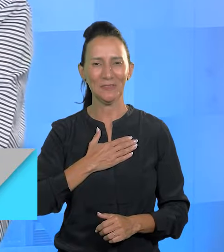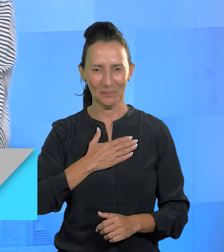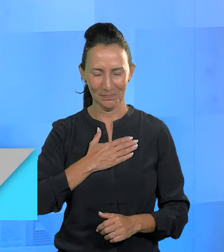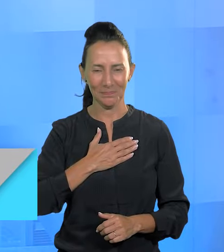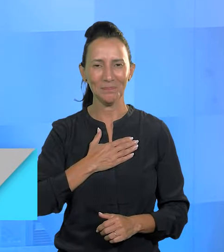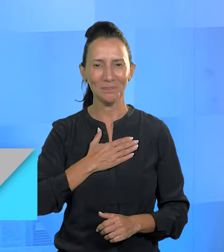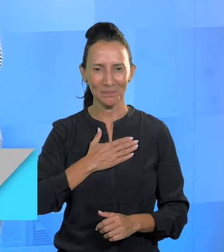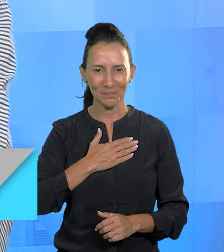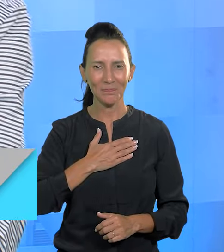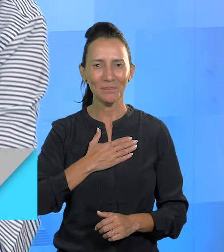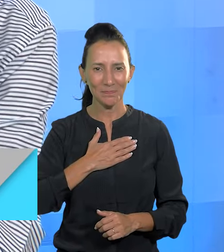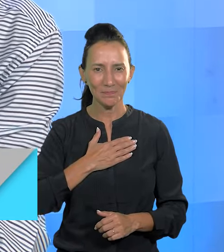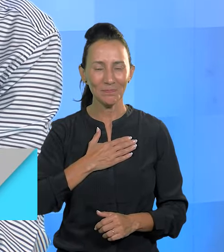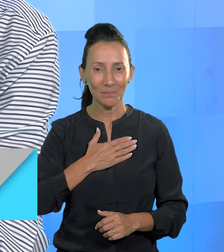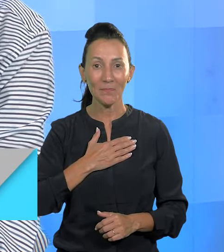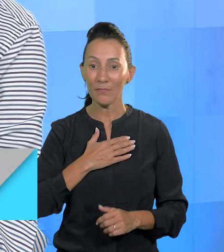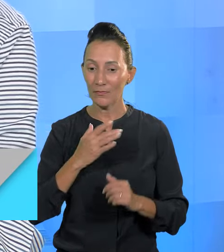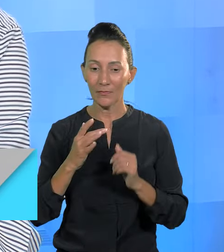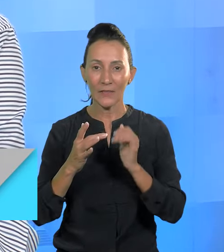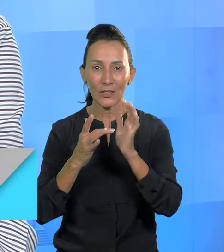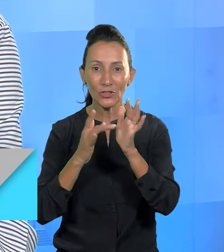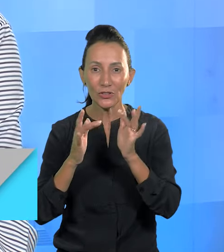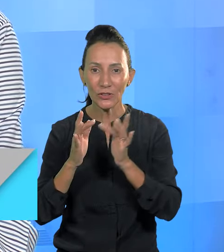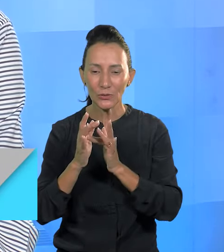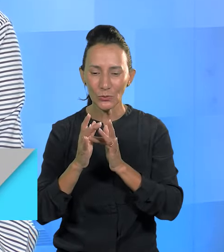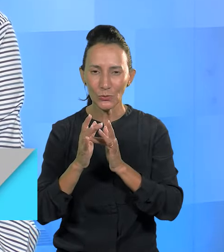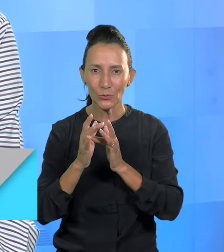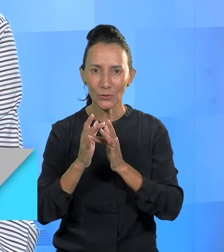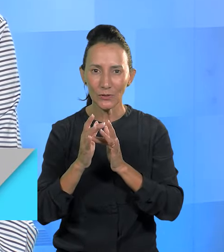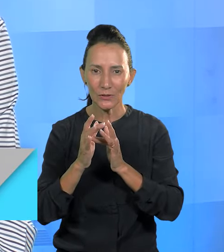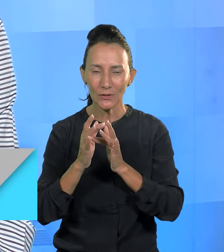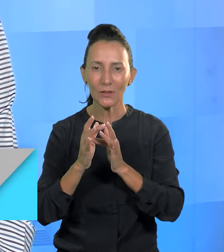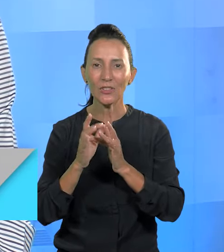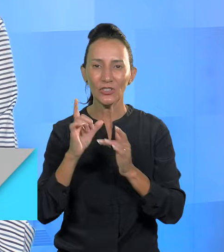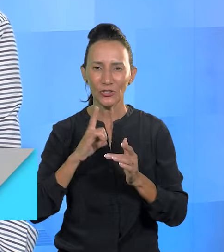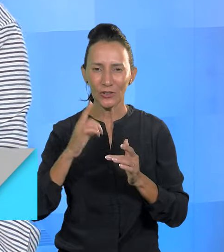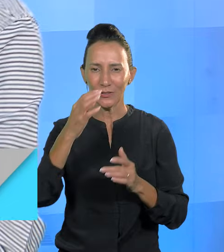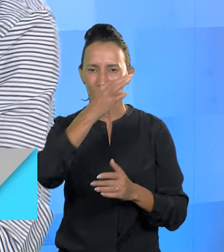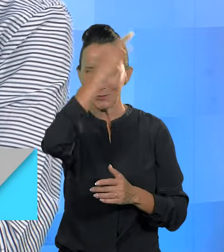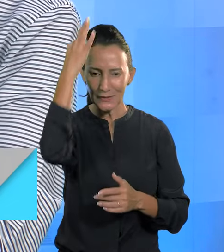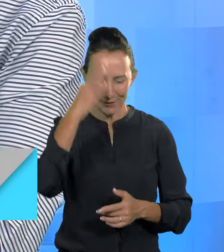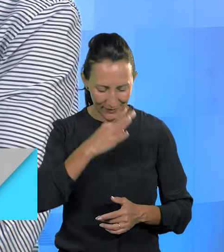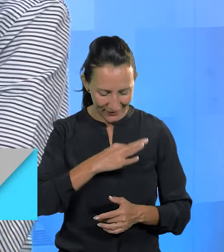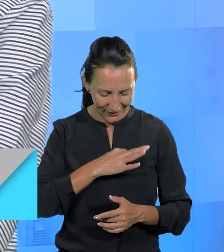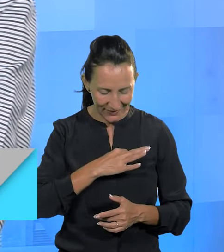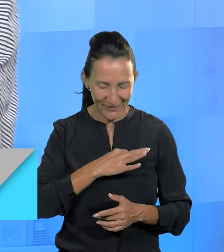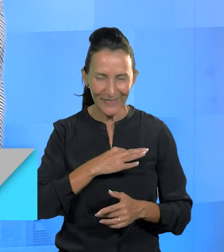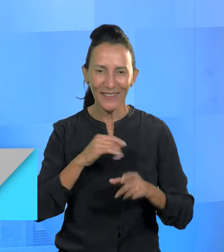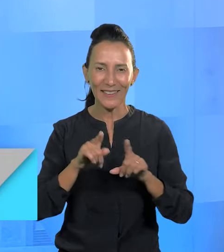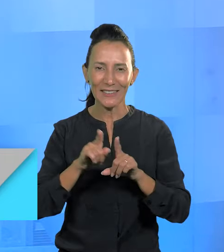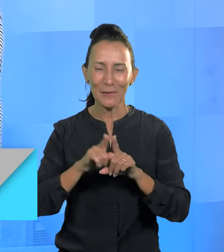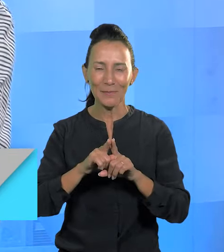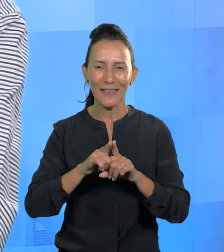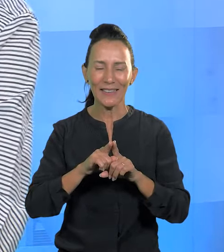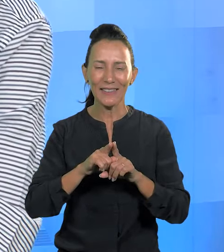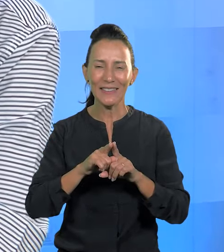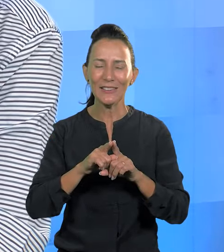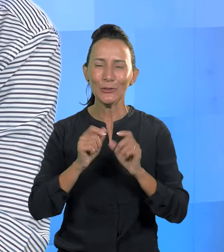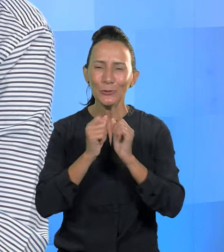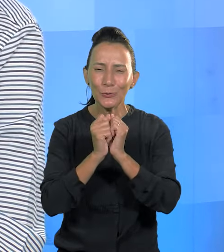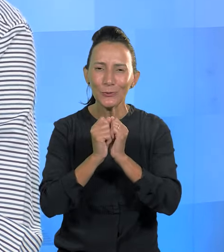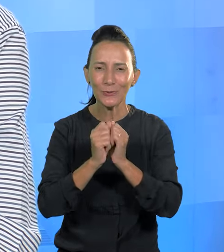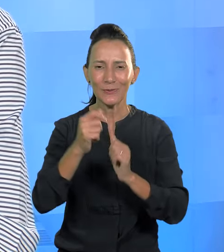agora está sobre Jesus. Além de estar dentro dele, estava também sobre ele. que